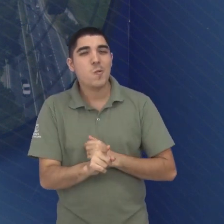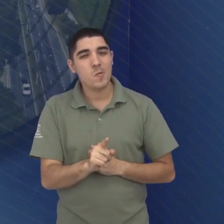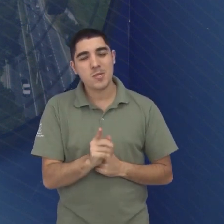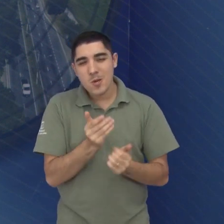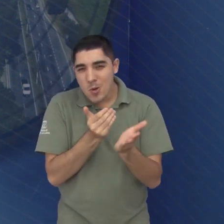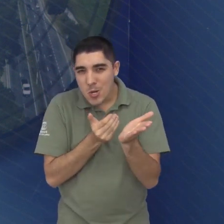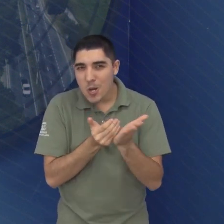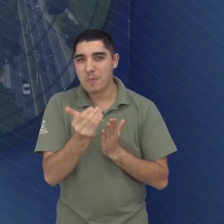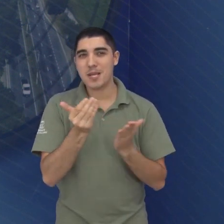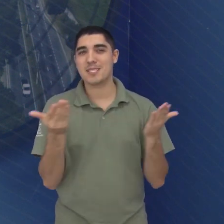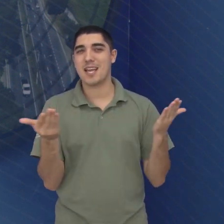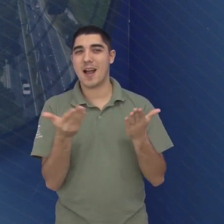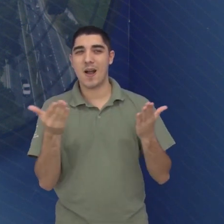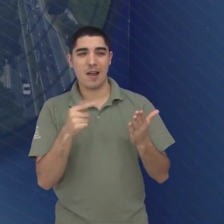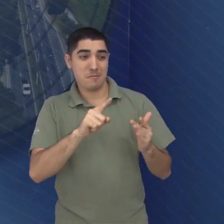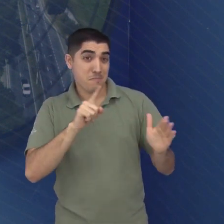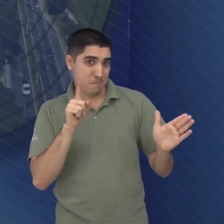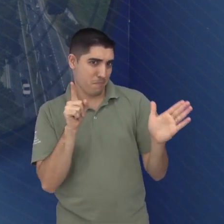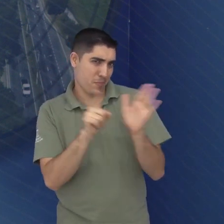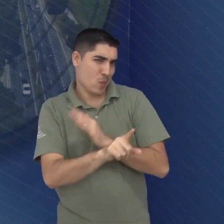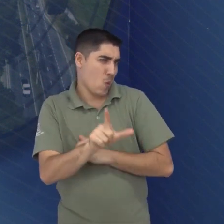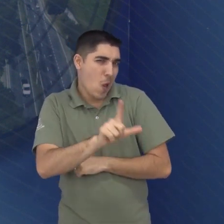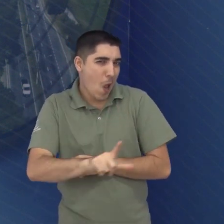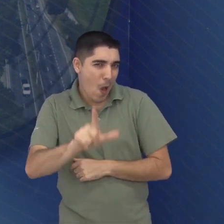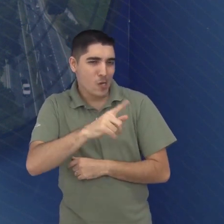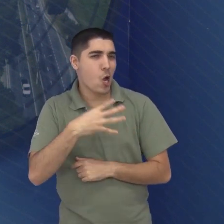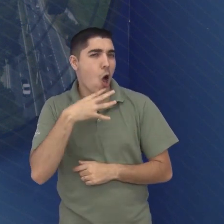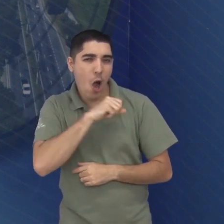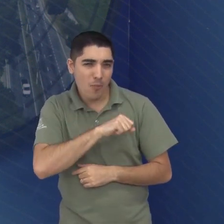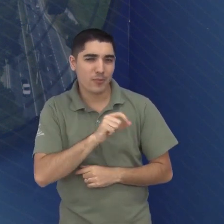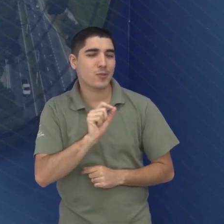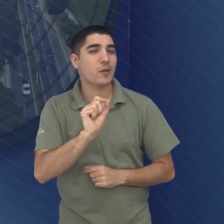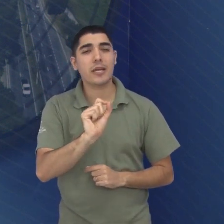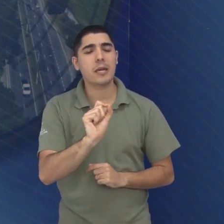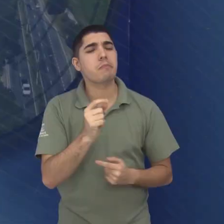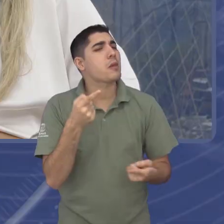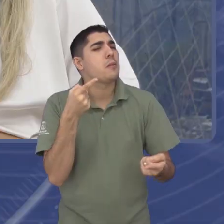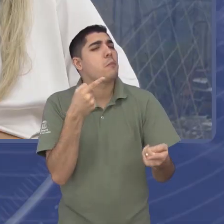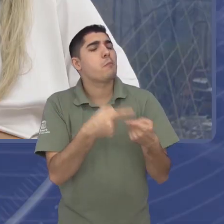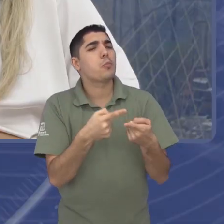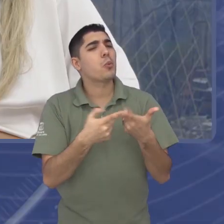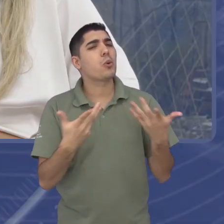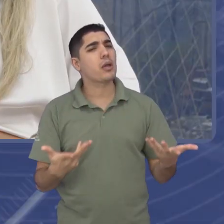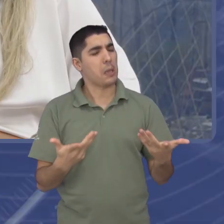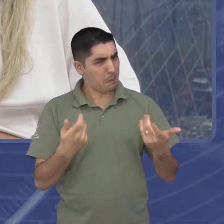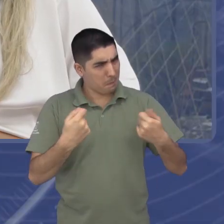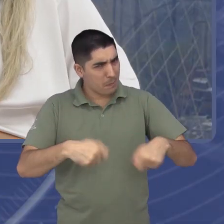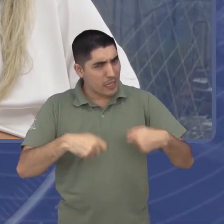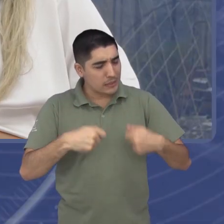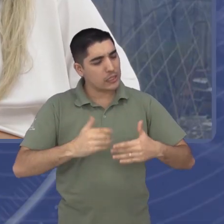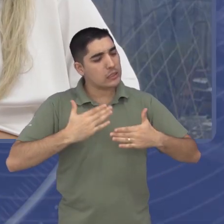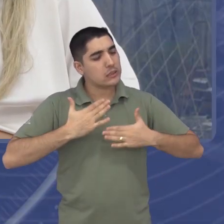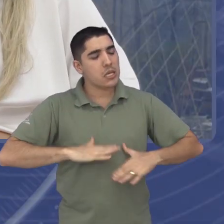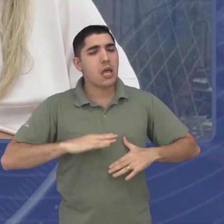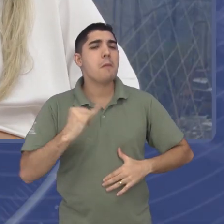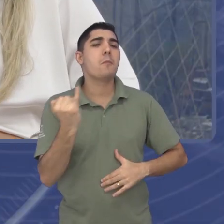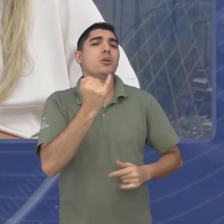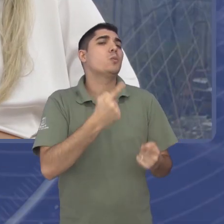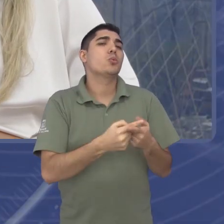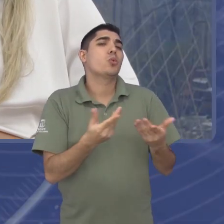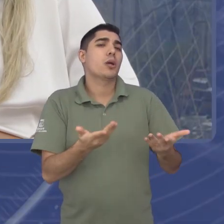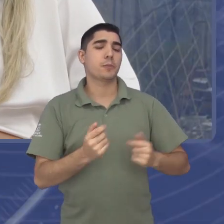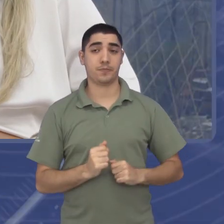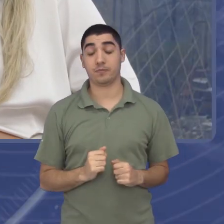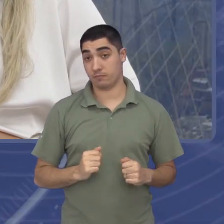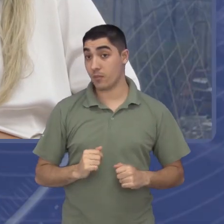para a pergunta óbvia, para a pergunta-chave. Por que é tão importante a gente tirar esse tempinho, Rafaela? Primeiro porque